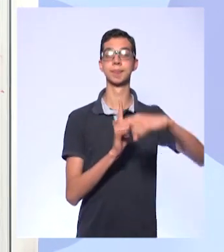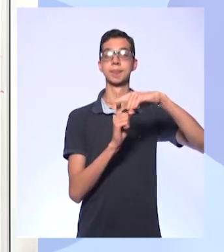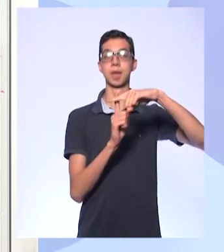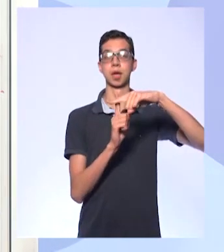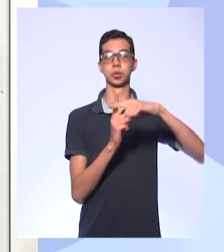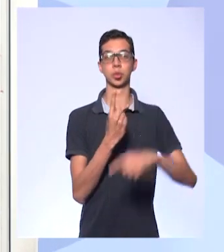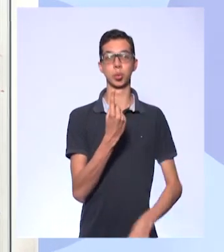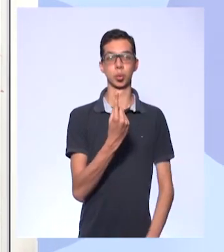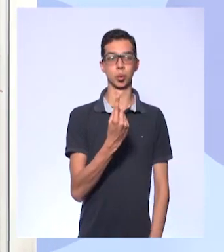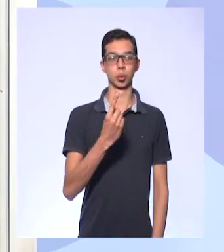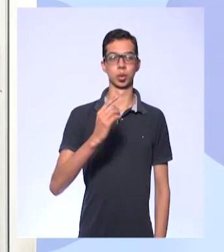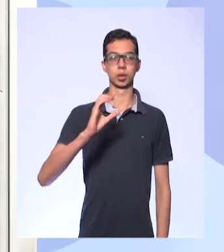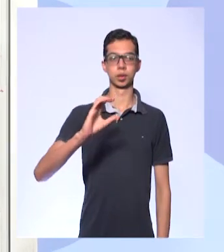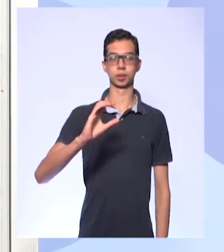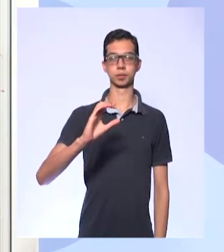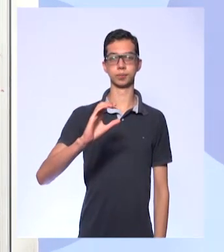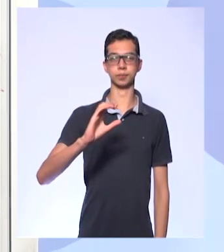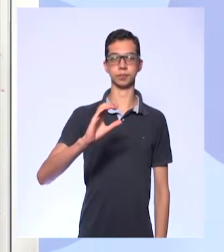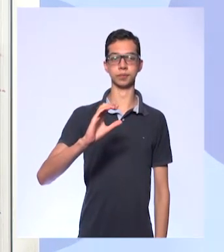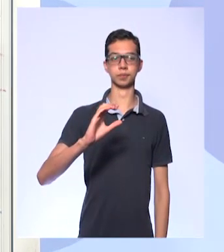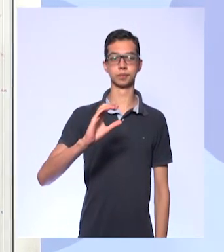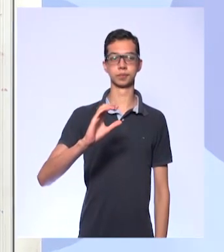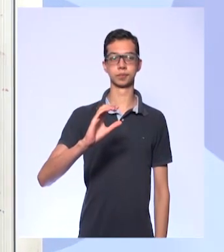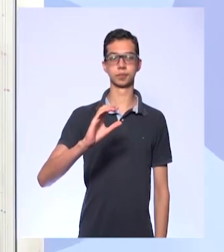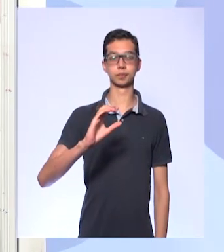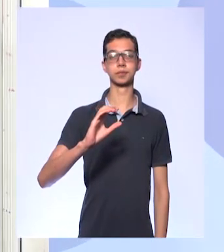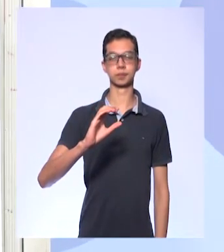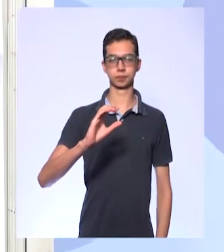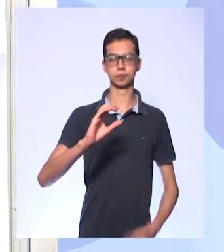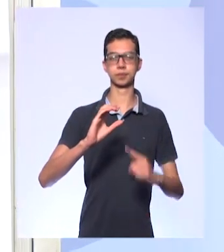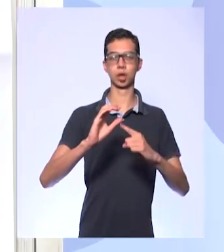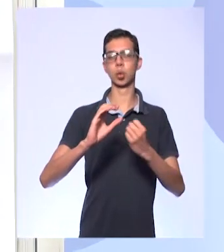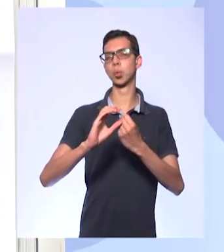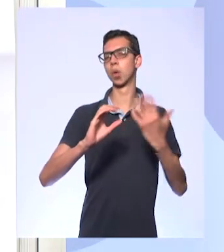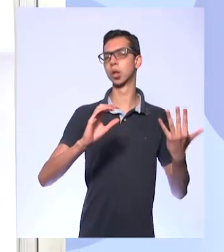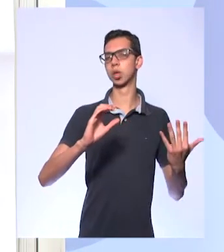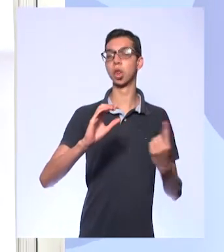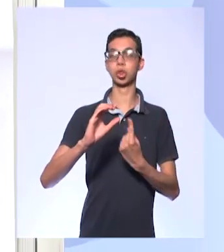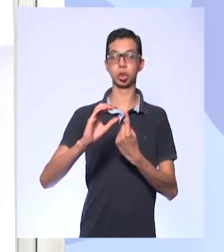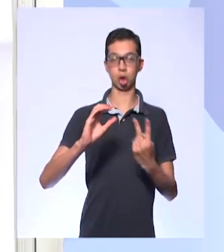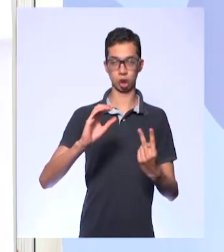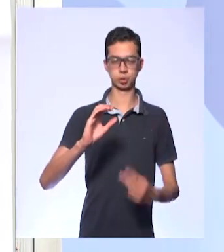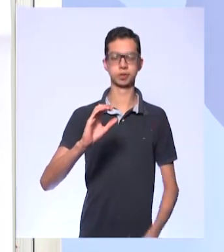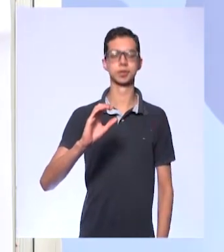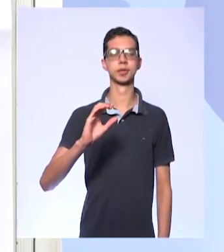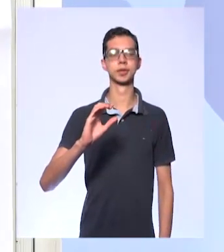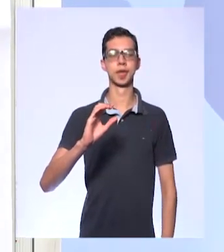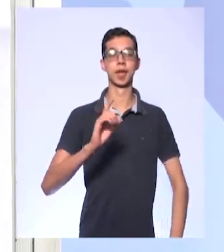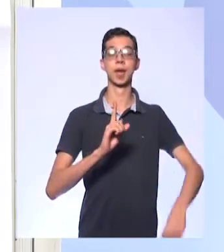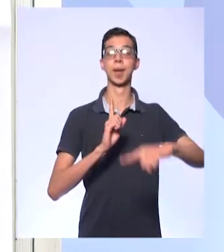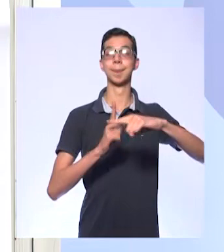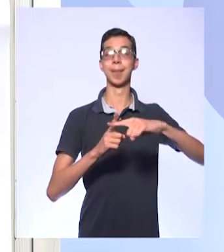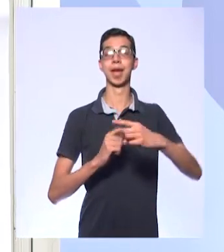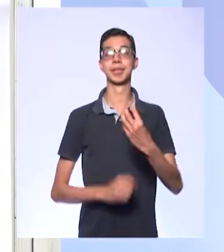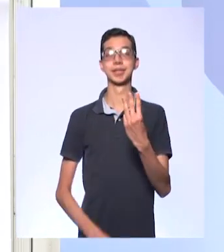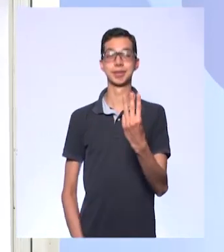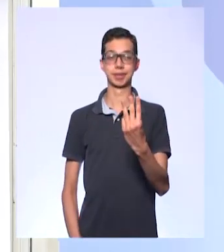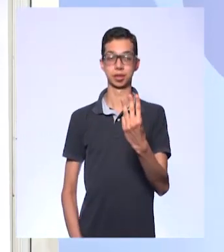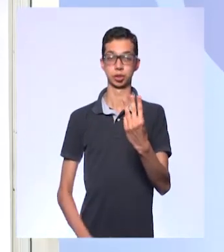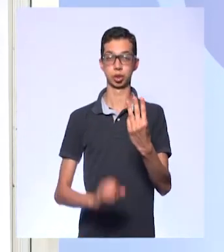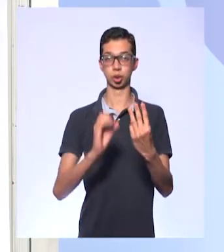um carbono. Carbono, eu tenho aqui o valor que é 12, mais 3 oxigênio, que eu também tenho aqui, que é